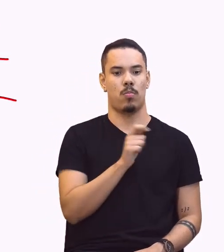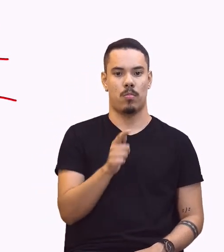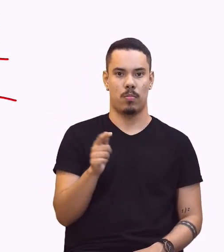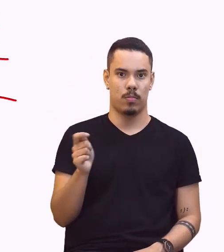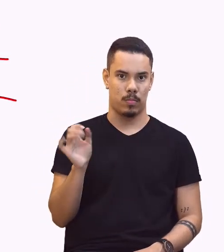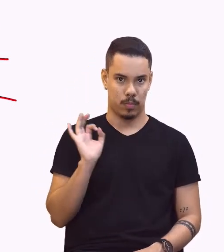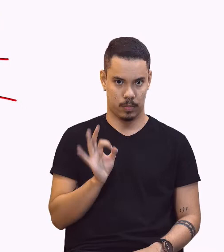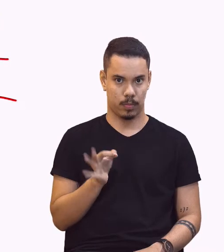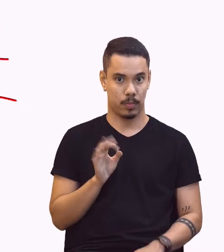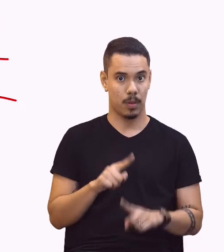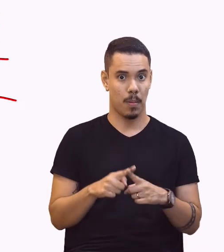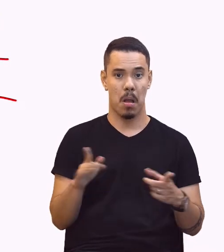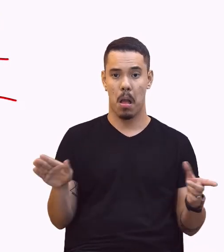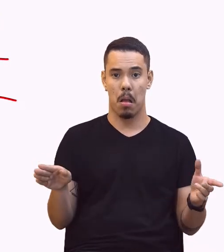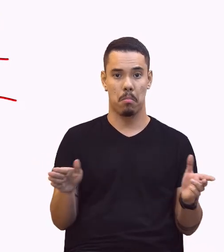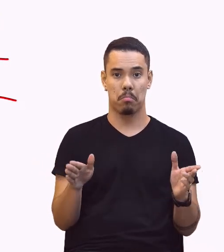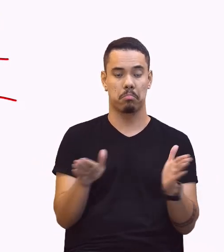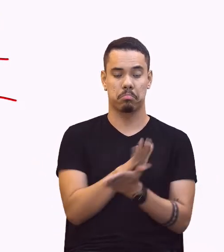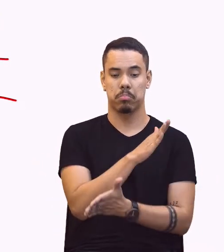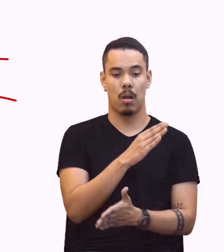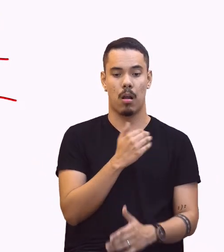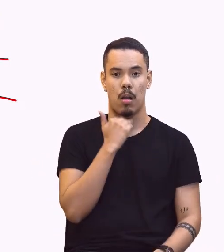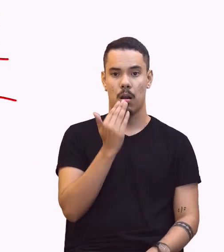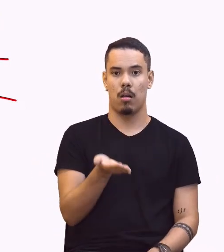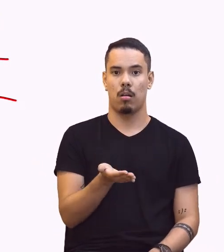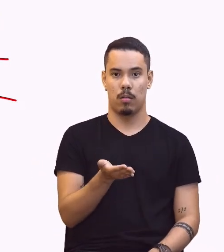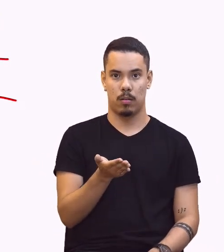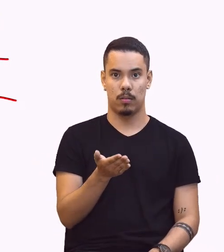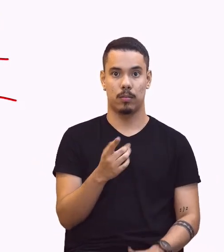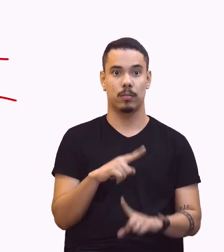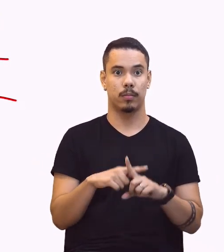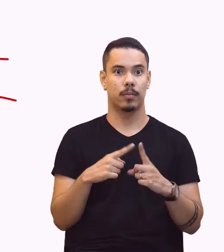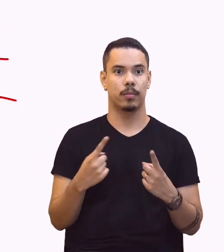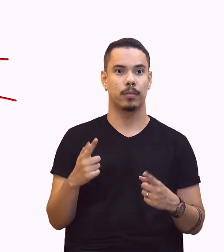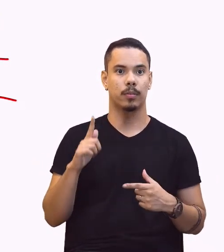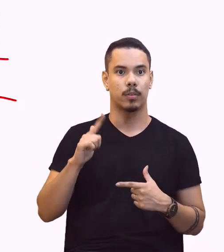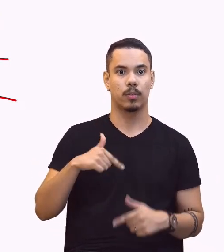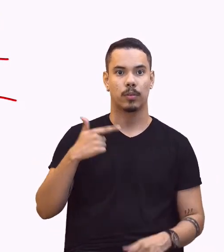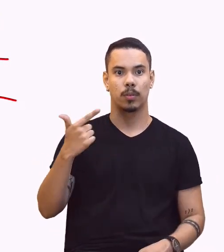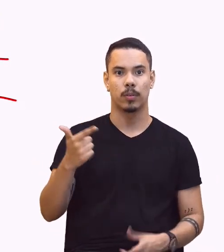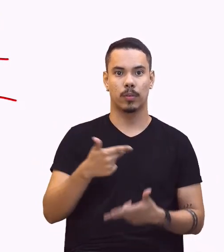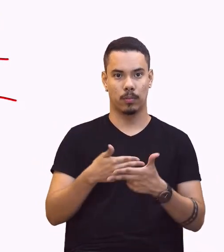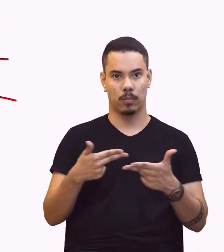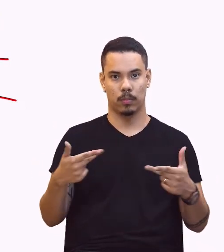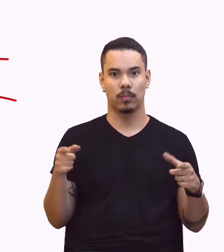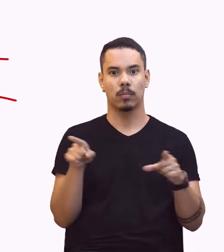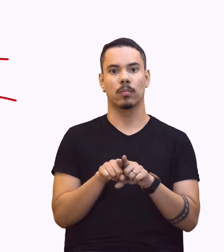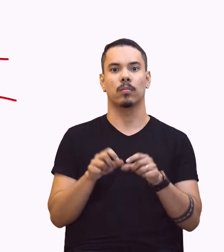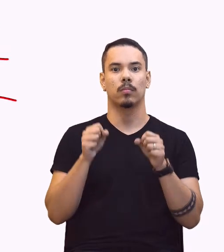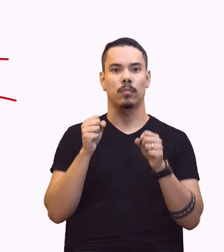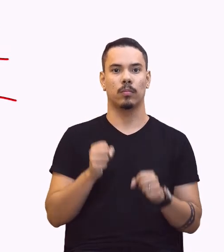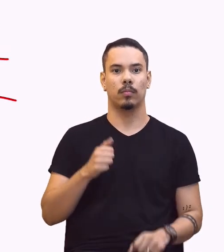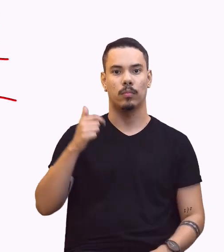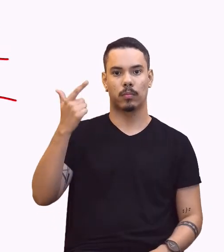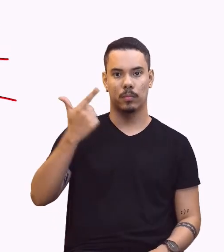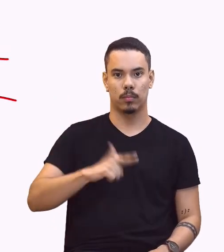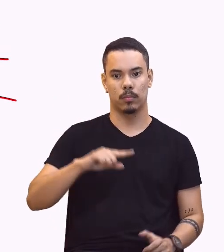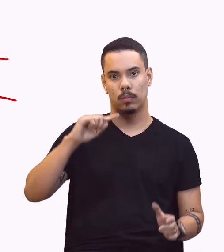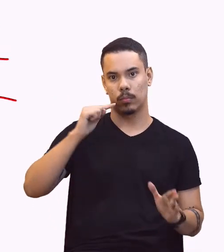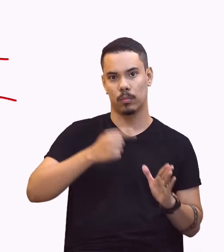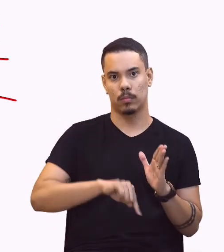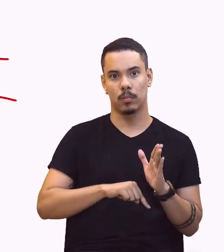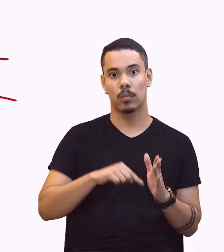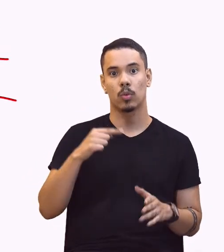ele acaba. Só que, no entanto, outras coisas, elas podem ser muito mais duradouras do que o